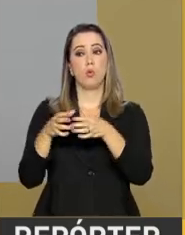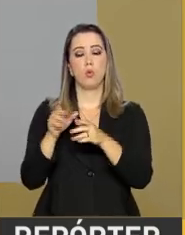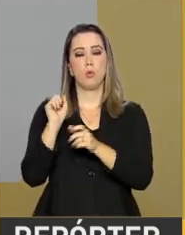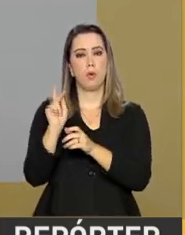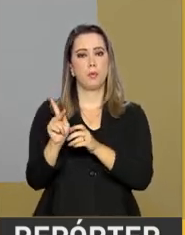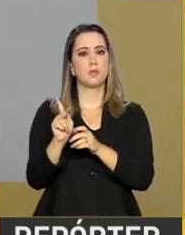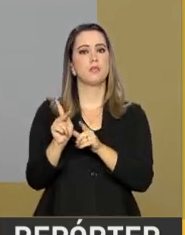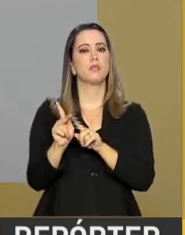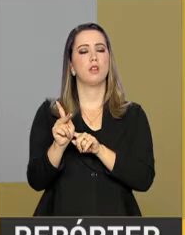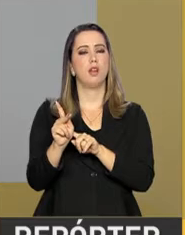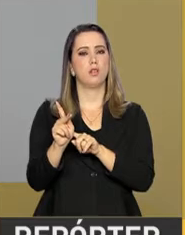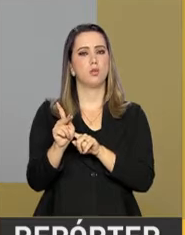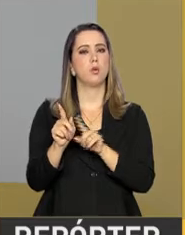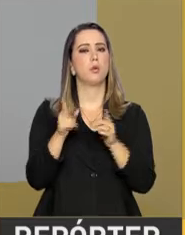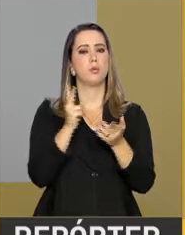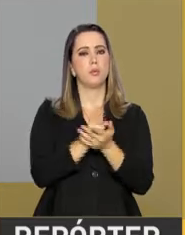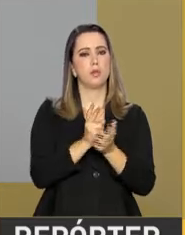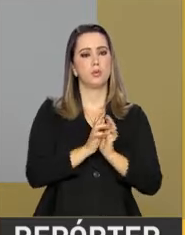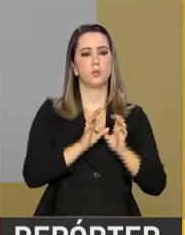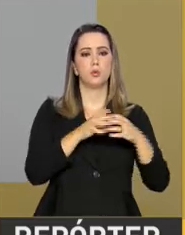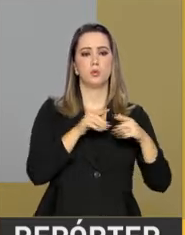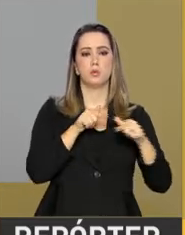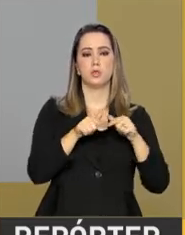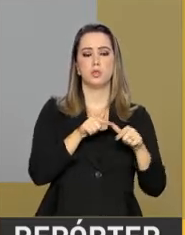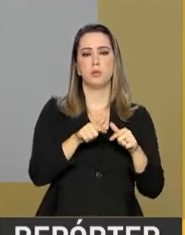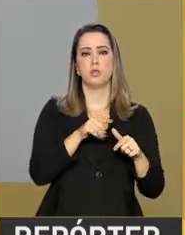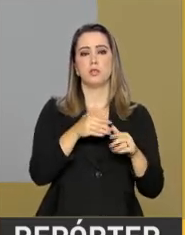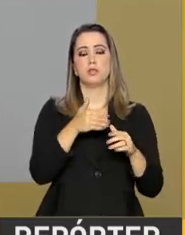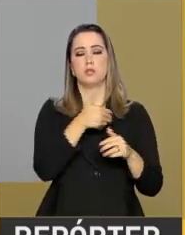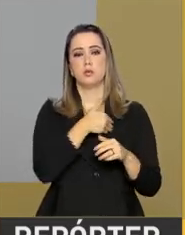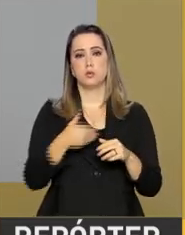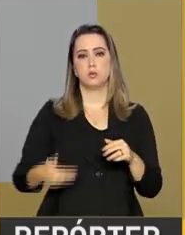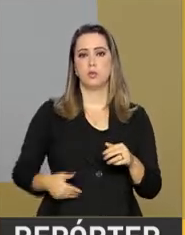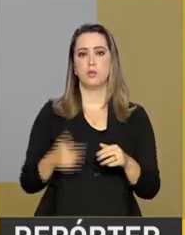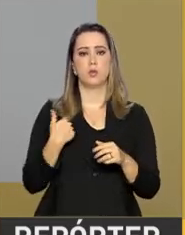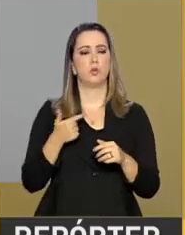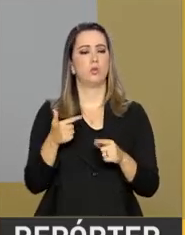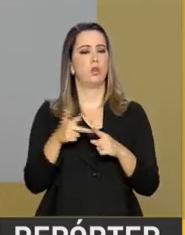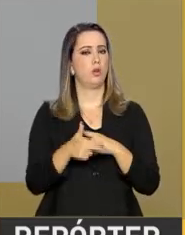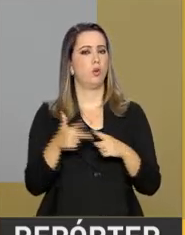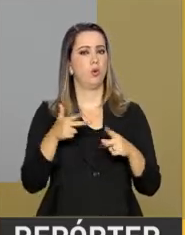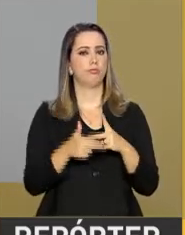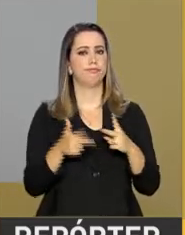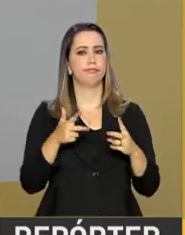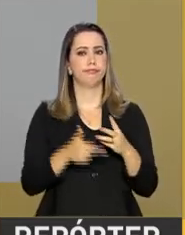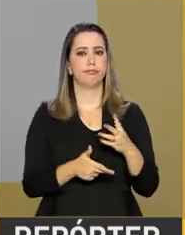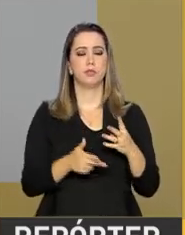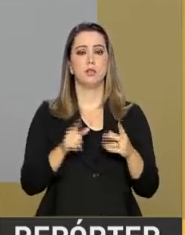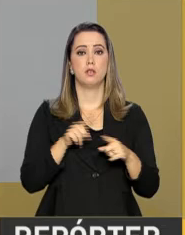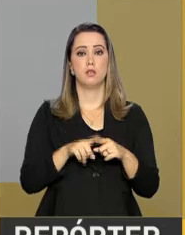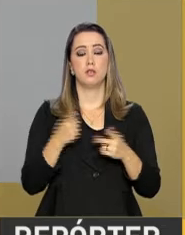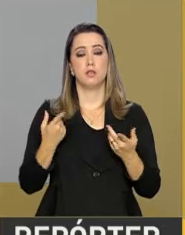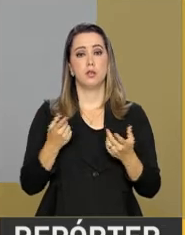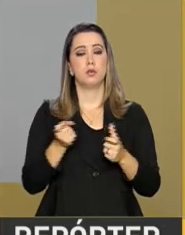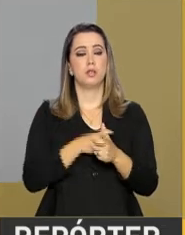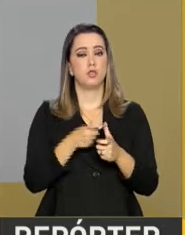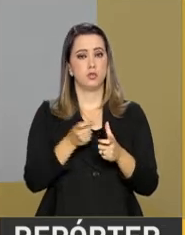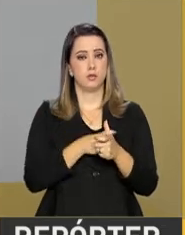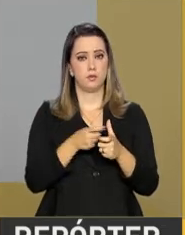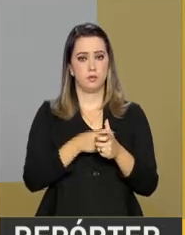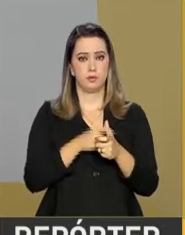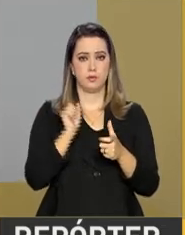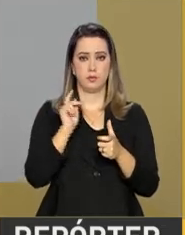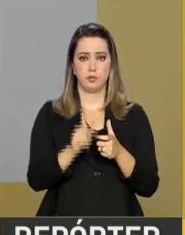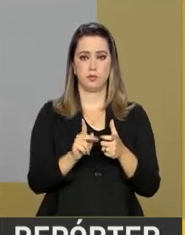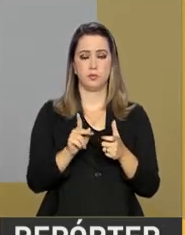aposentados, aposentadas e mesmo servidores públicos não tenham corte nas suas pensões, nas suas aposentadorias. A dívida previdenciária